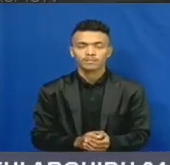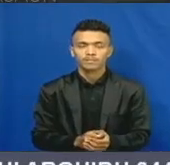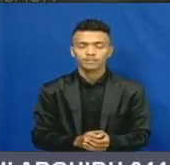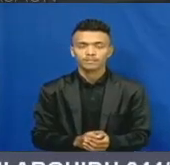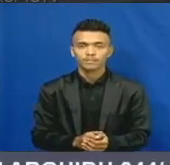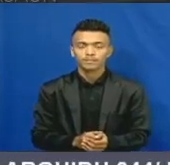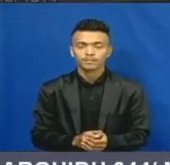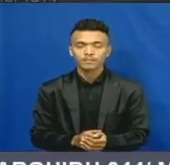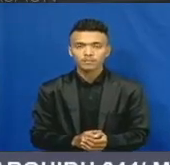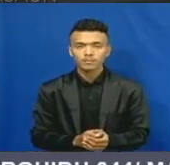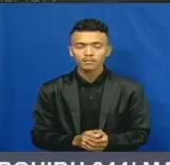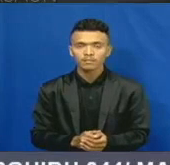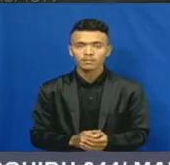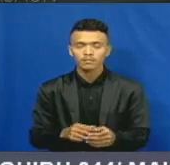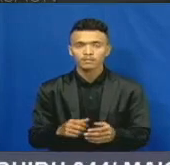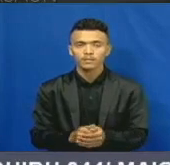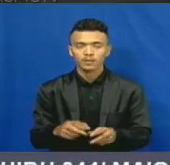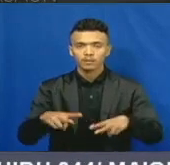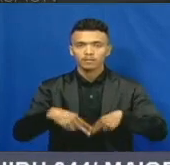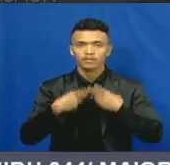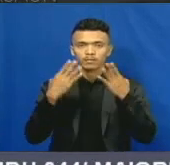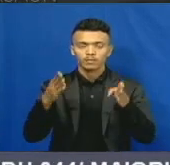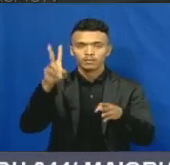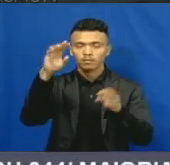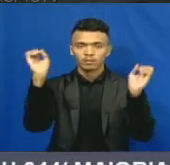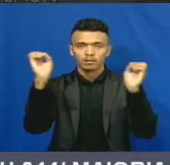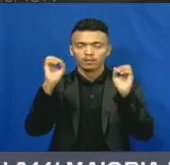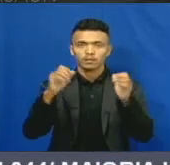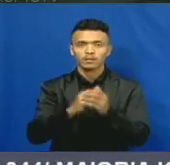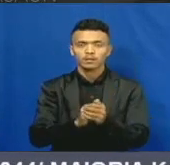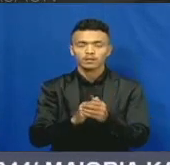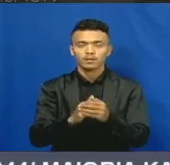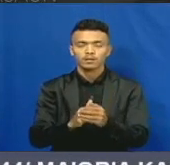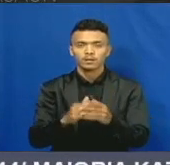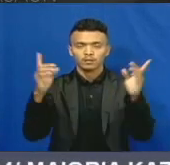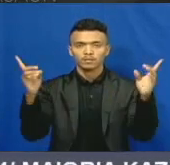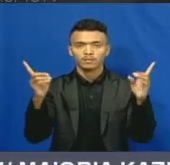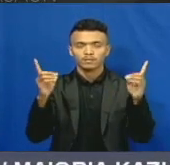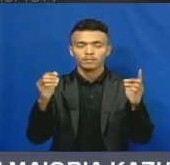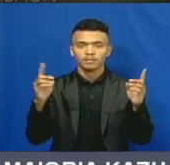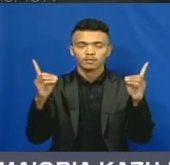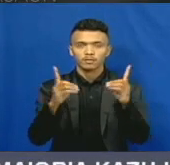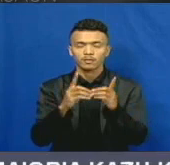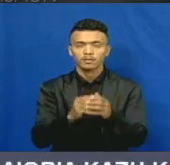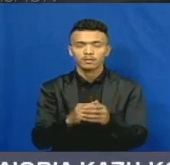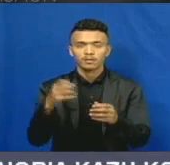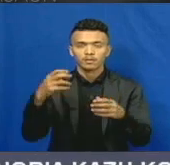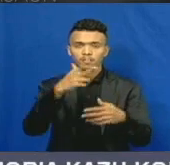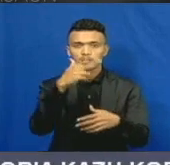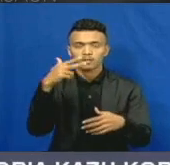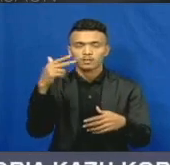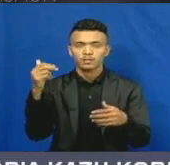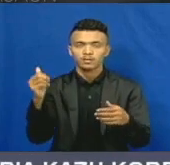Sadozu limau ho sadozu Monteiro nunca mais rende ba invasau ilegal. Indonesia honia